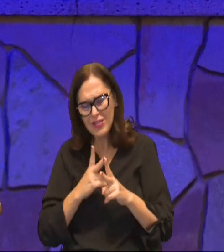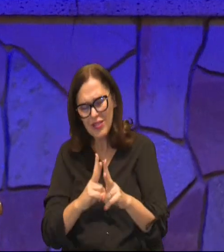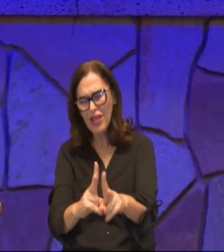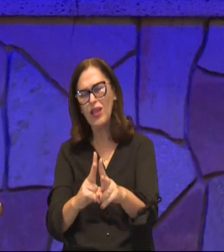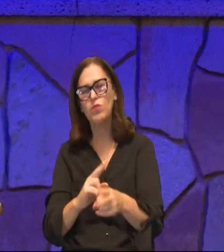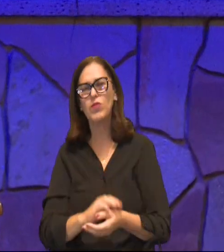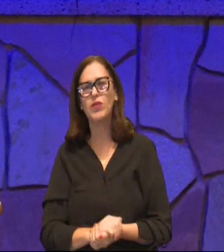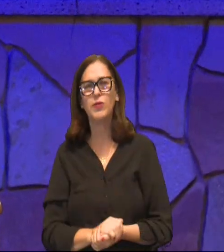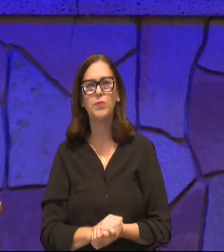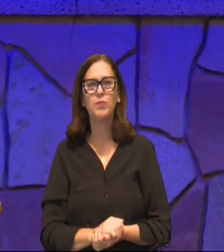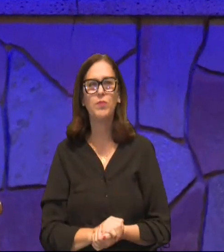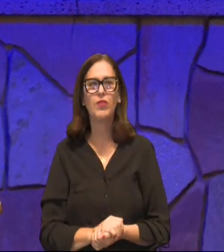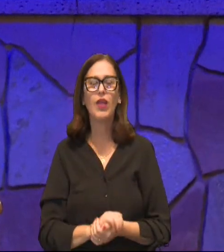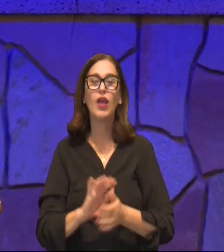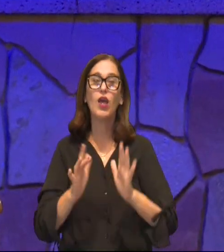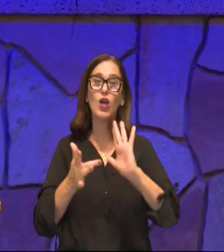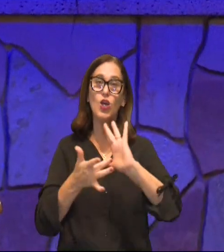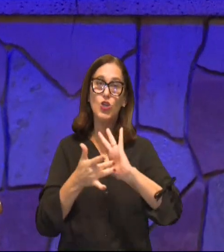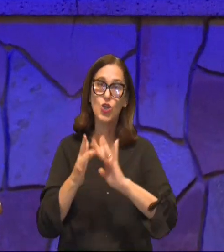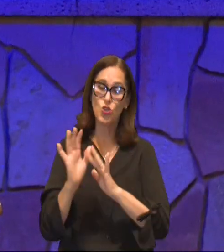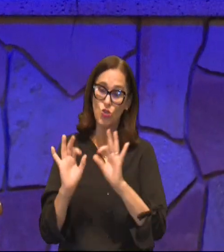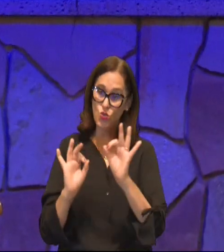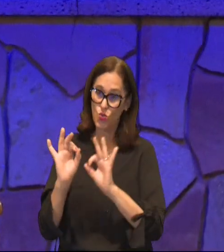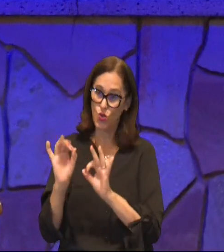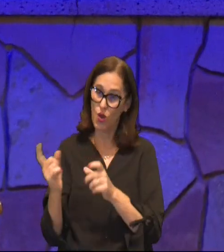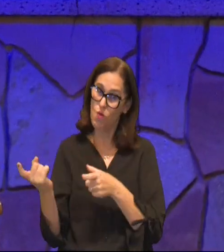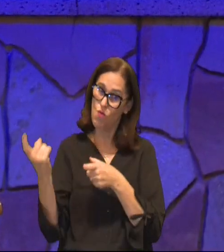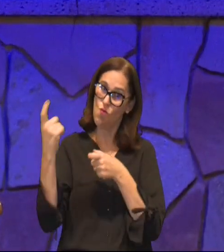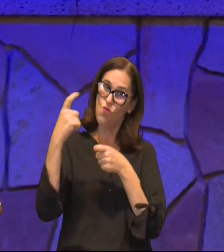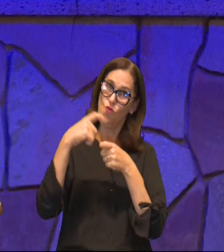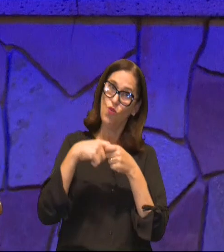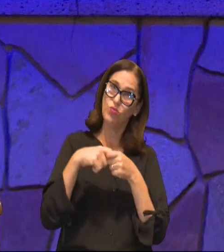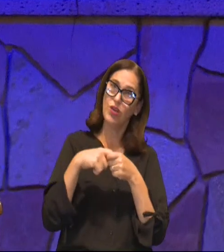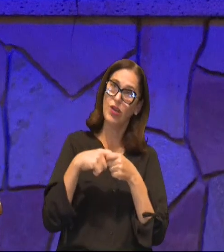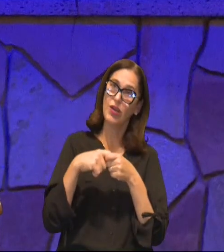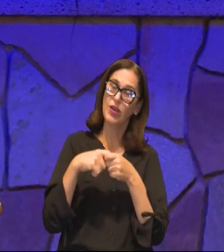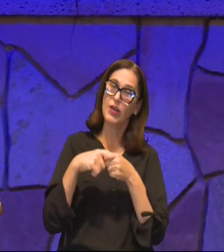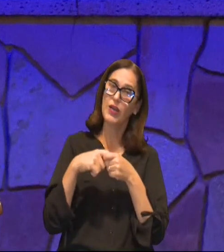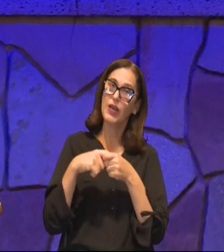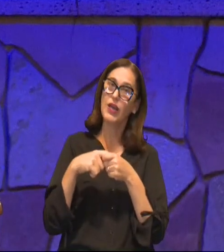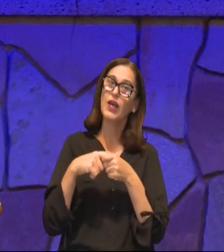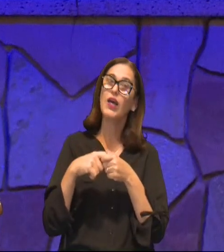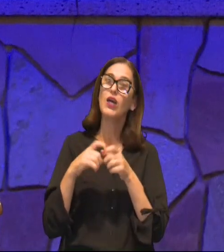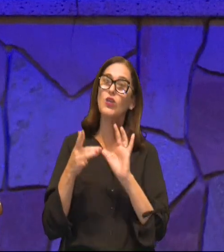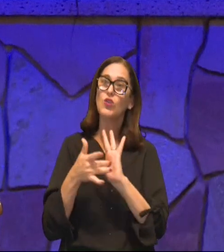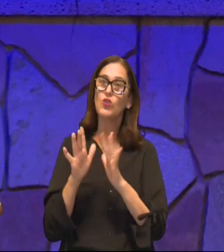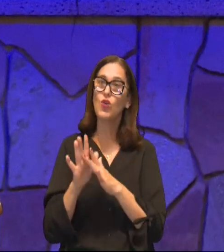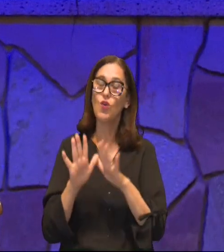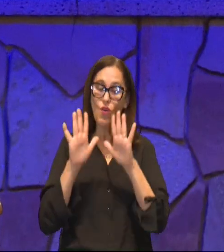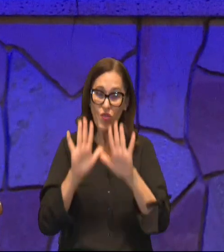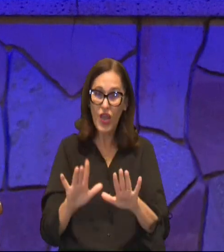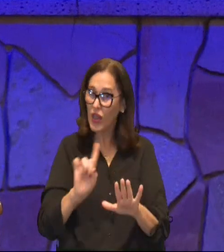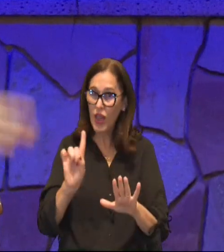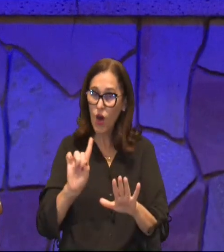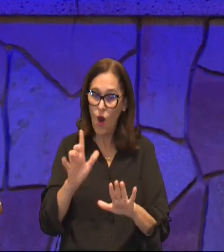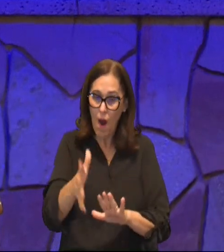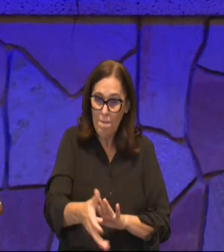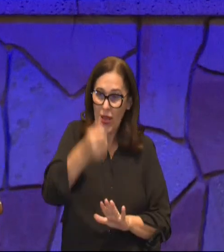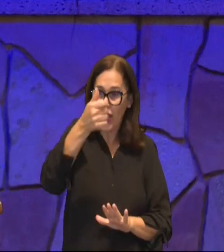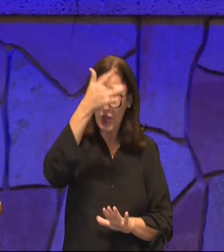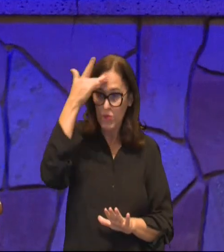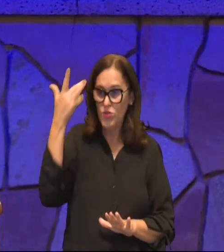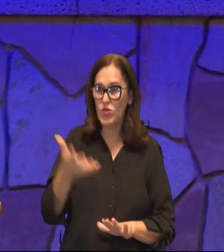constantemente que Jesus está arrumando as malas para voltar, mas apesar de arrumar as malas para voltar, Ele não vem para ficar não, Ele só vai pegar os seus